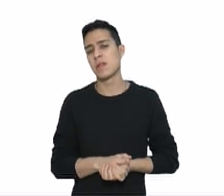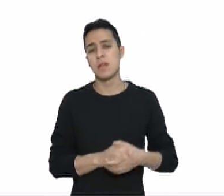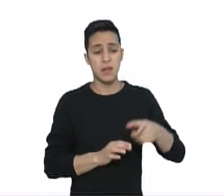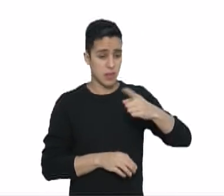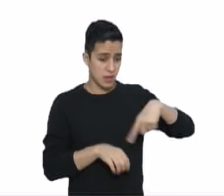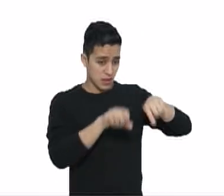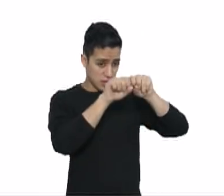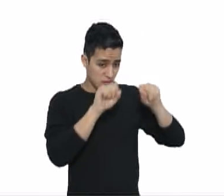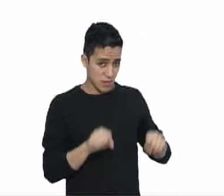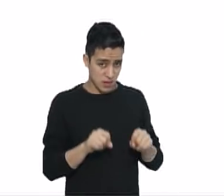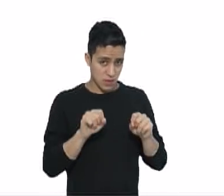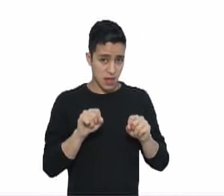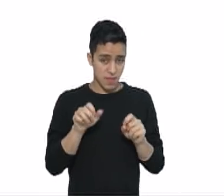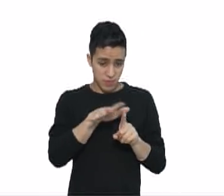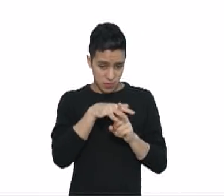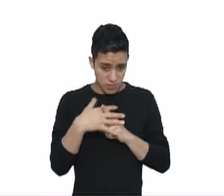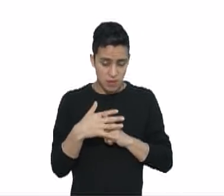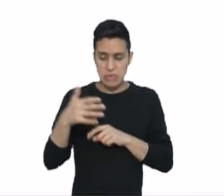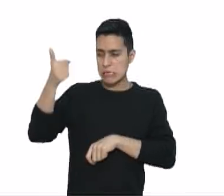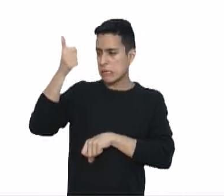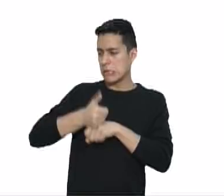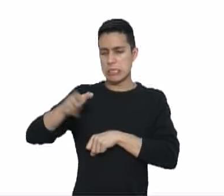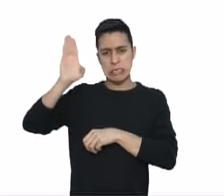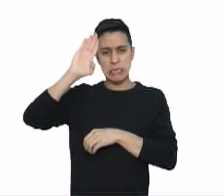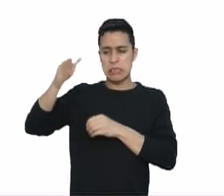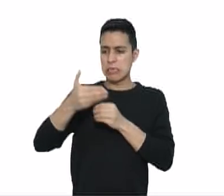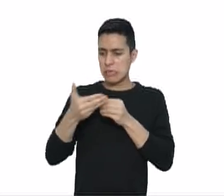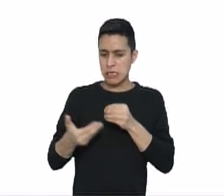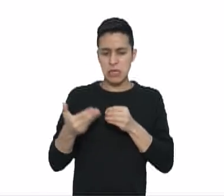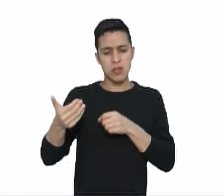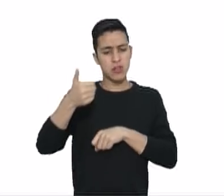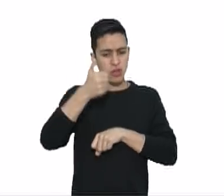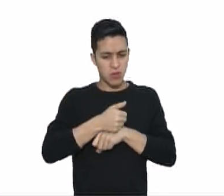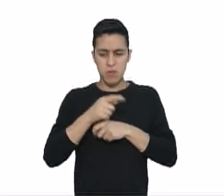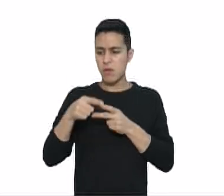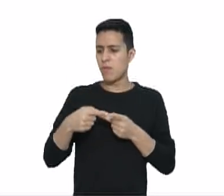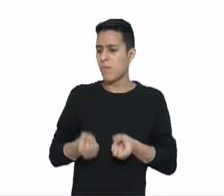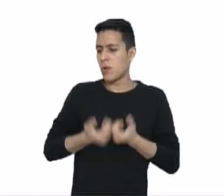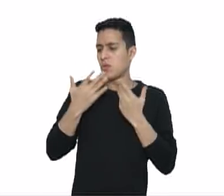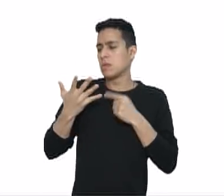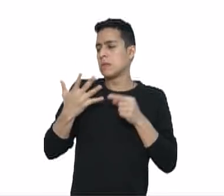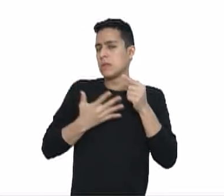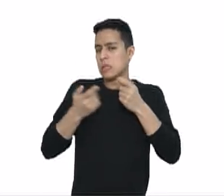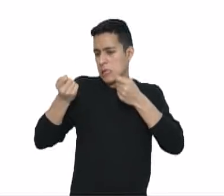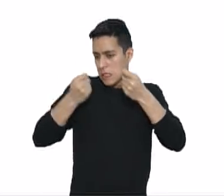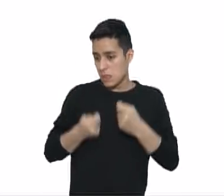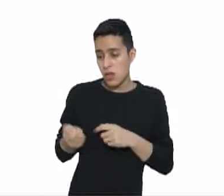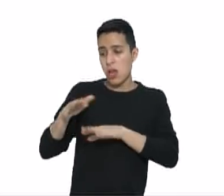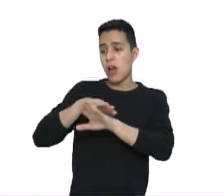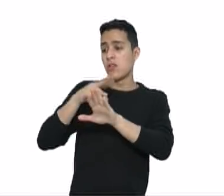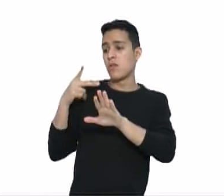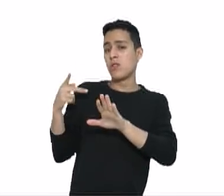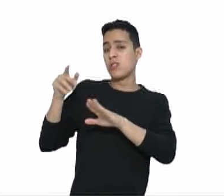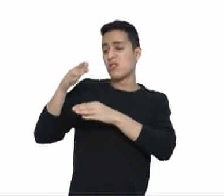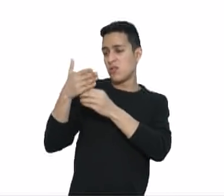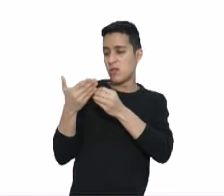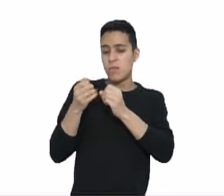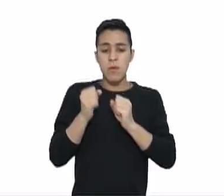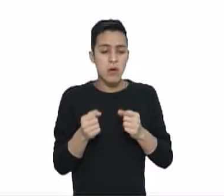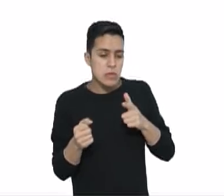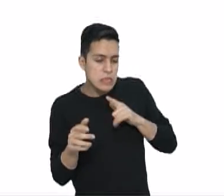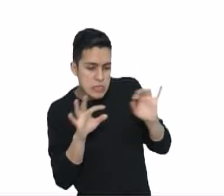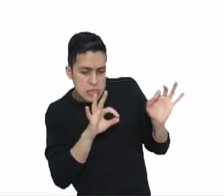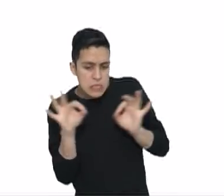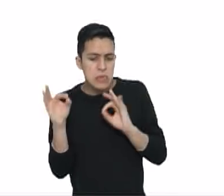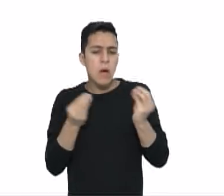sistemas socialistas, o Estado é senhor absoluto, censor, é diretor, é produtor. A ideologia do Estado pode desempenhar um papel